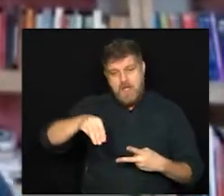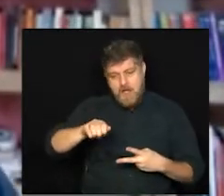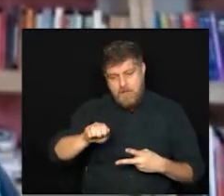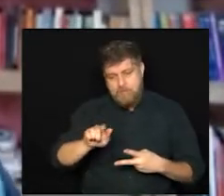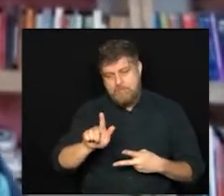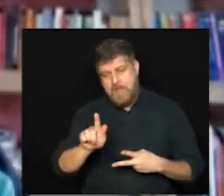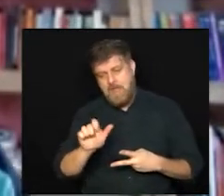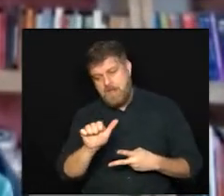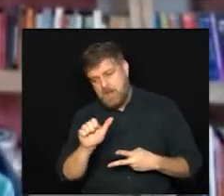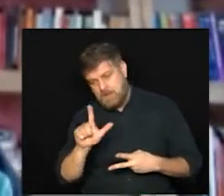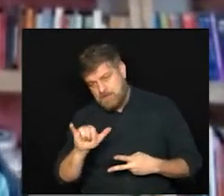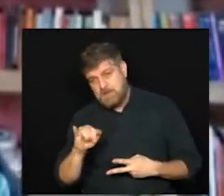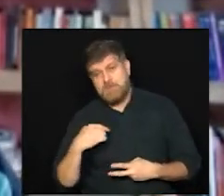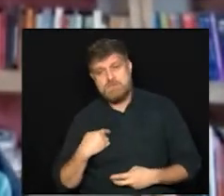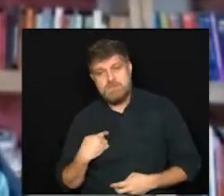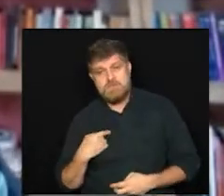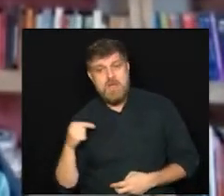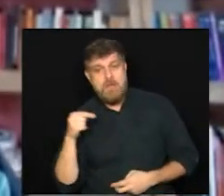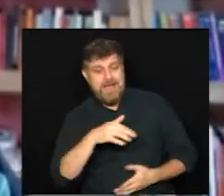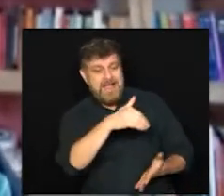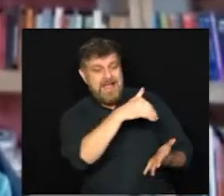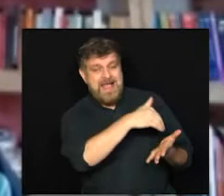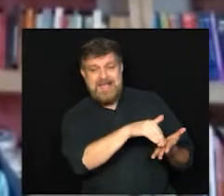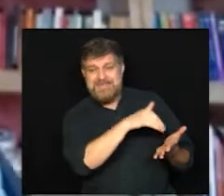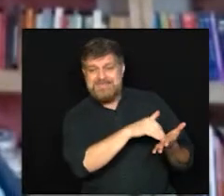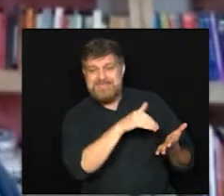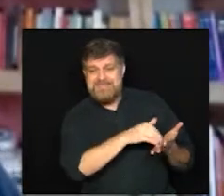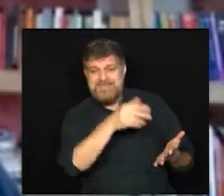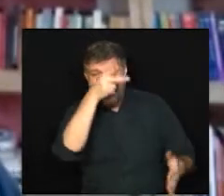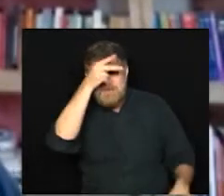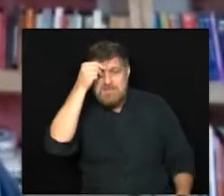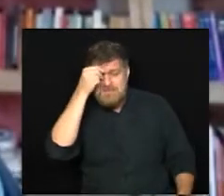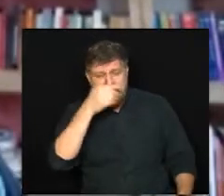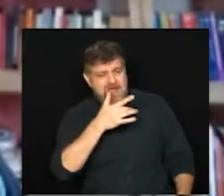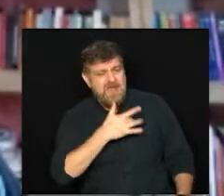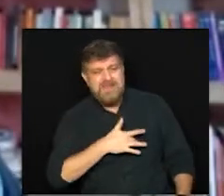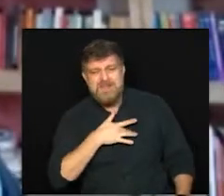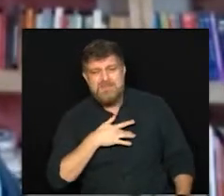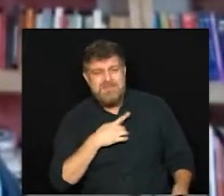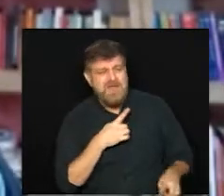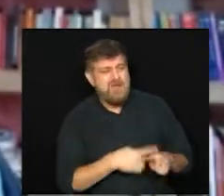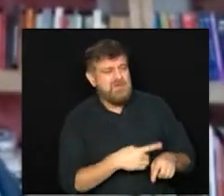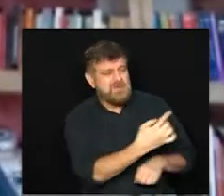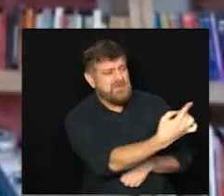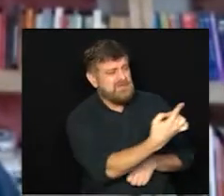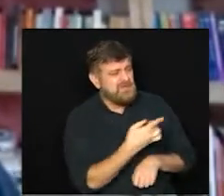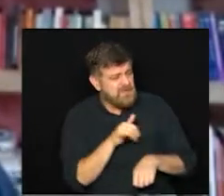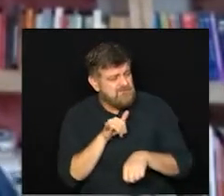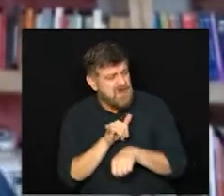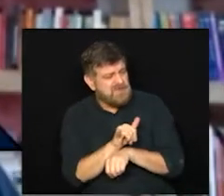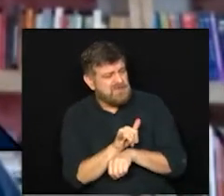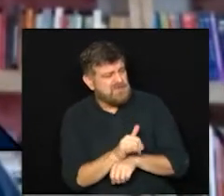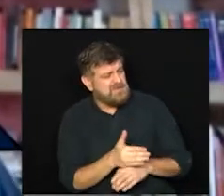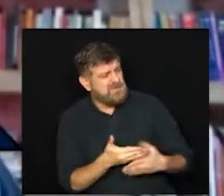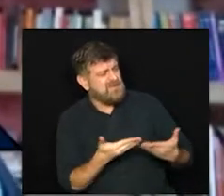gente comunicar à Secretaria, ao Poder Executivo, lamentando a ausência aqui nessa reunião, dizendo